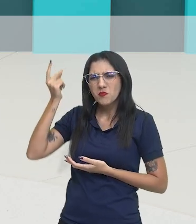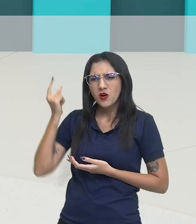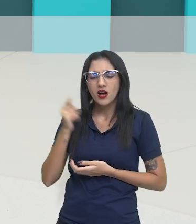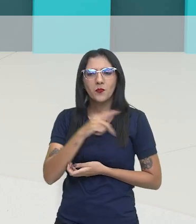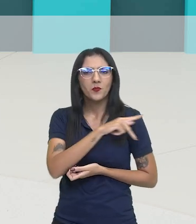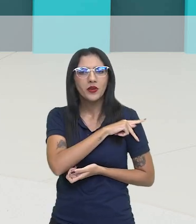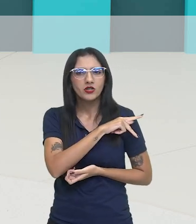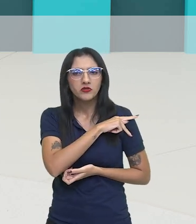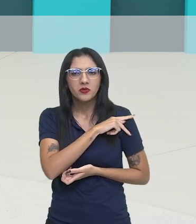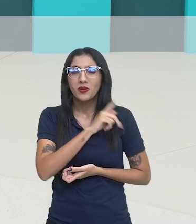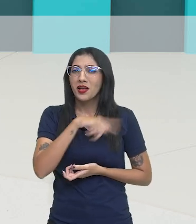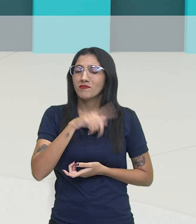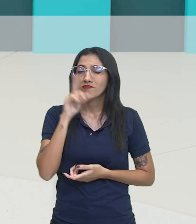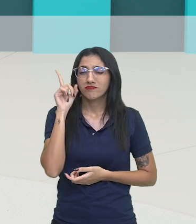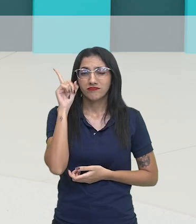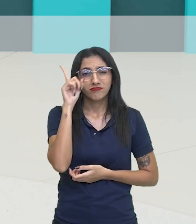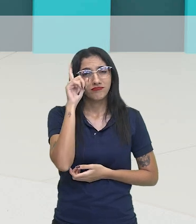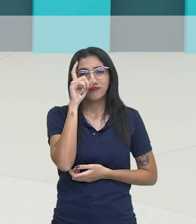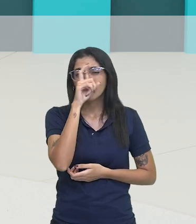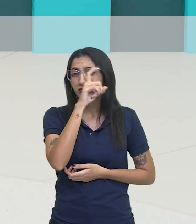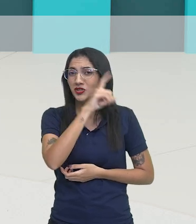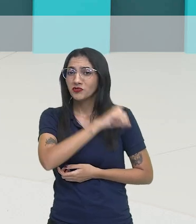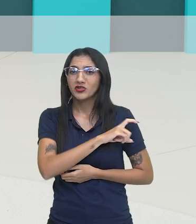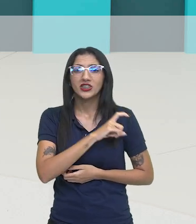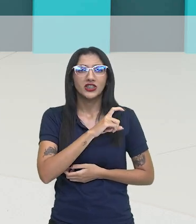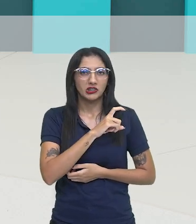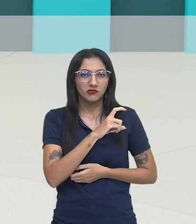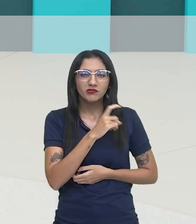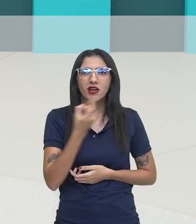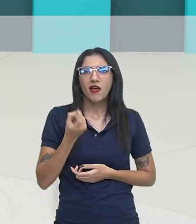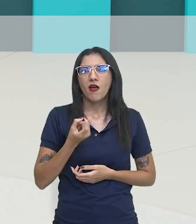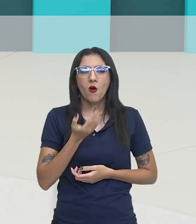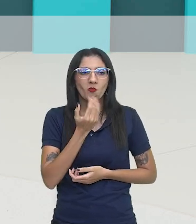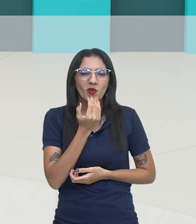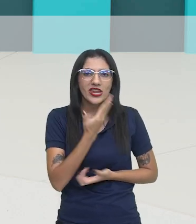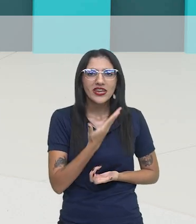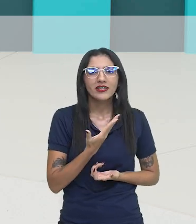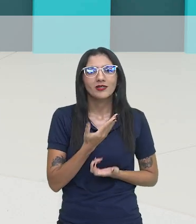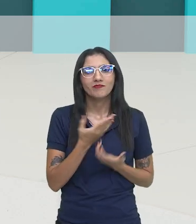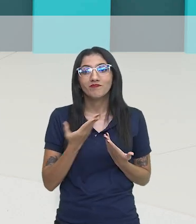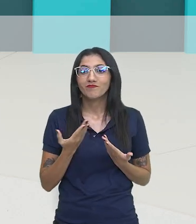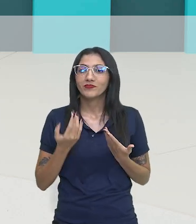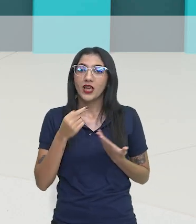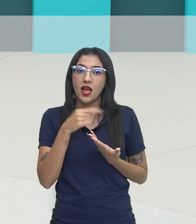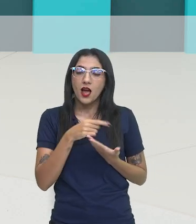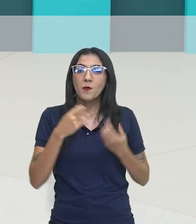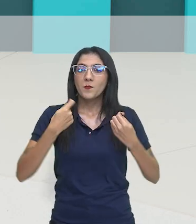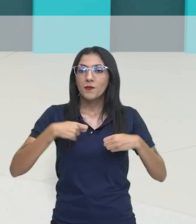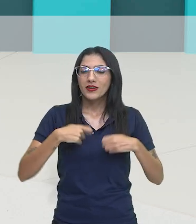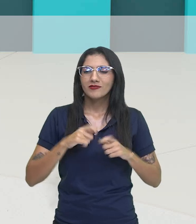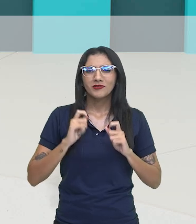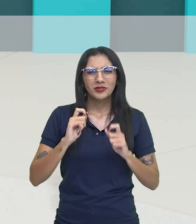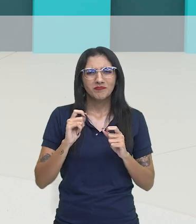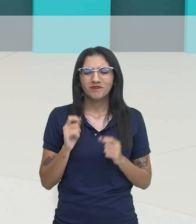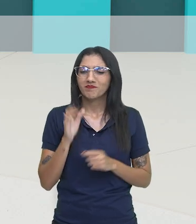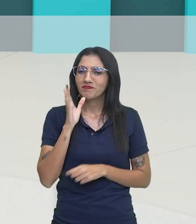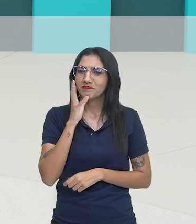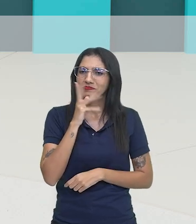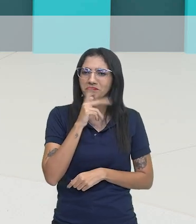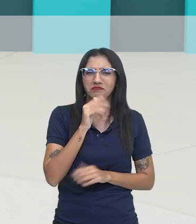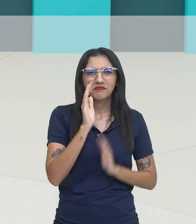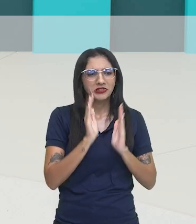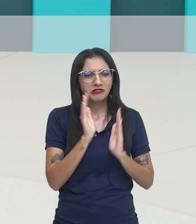era muito mais difícil, muito mais escasso os recursos, era necessário então passar muito mais tempo